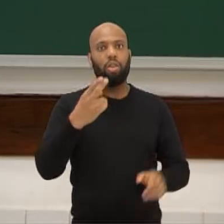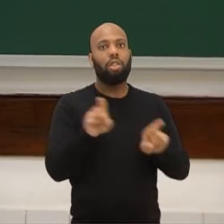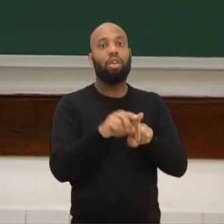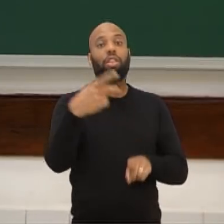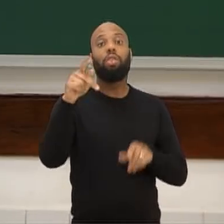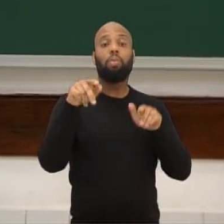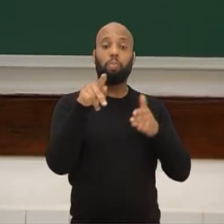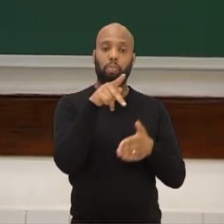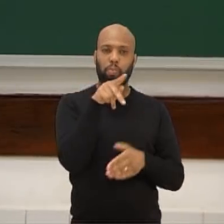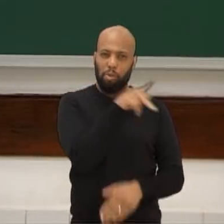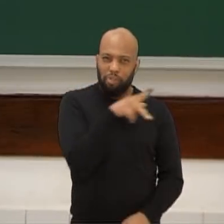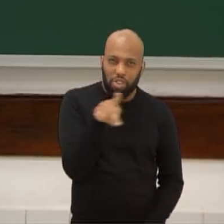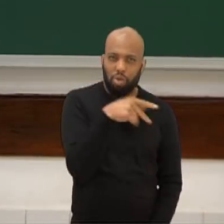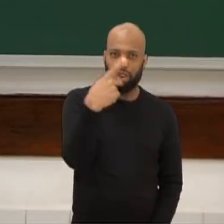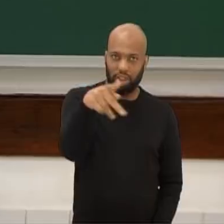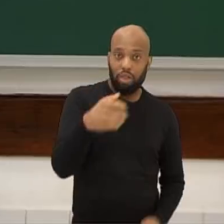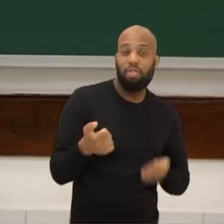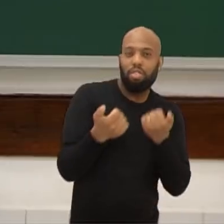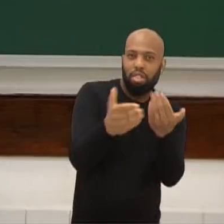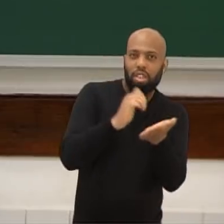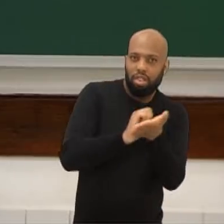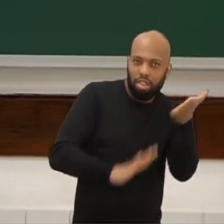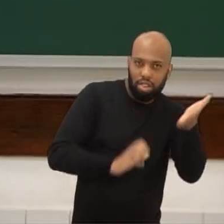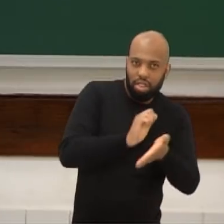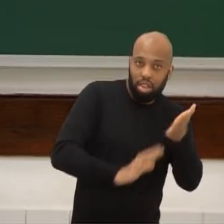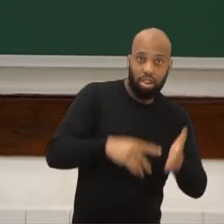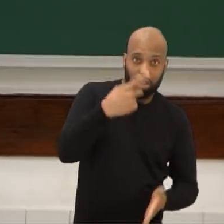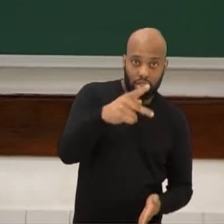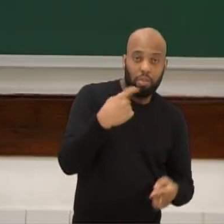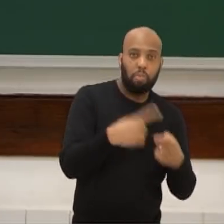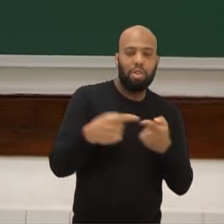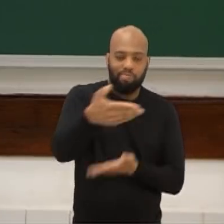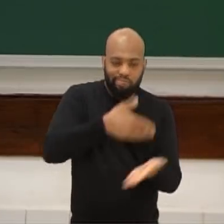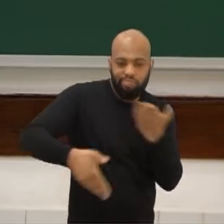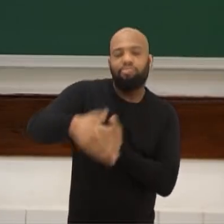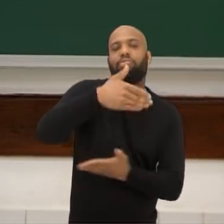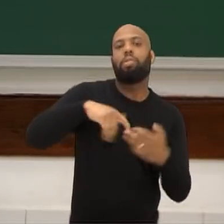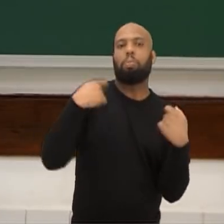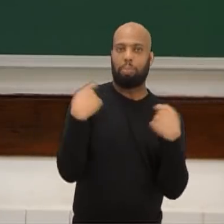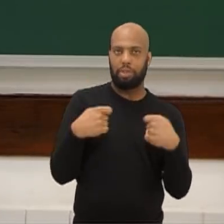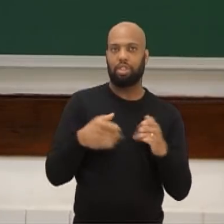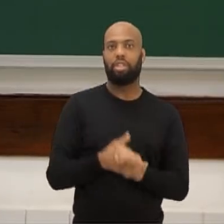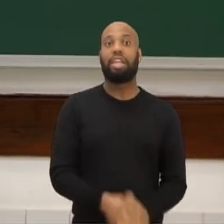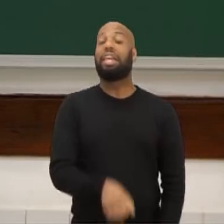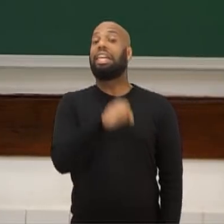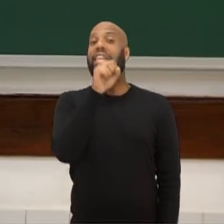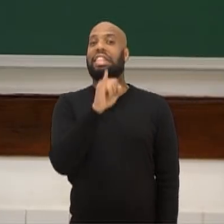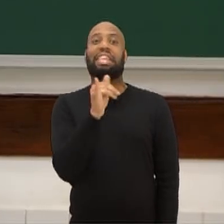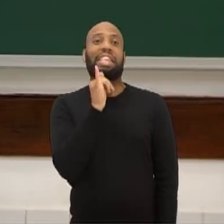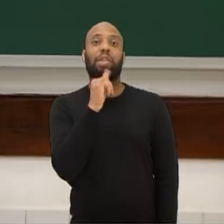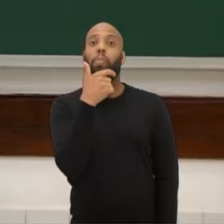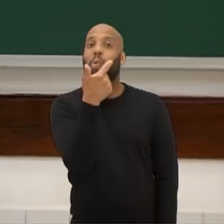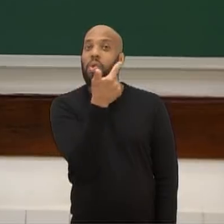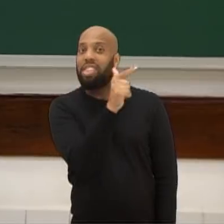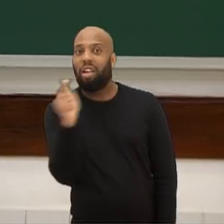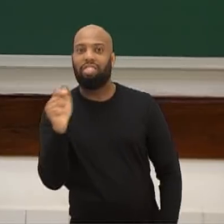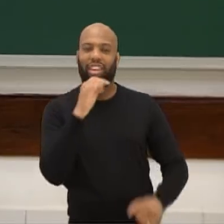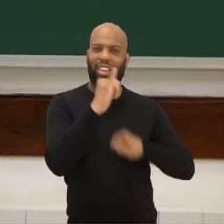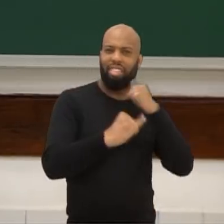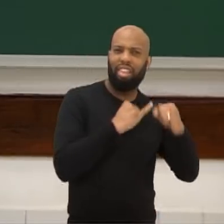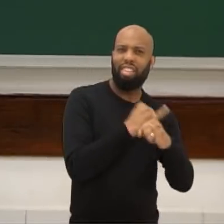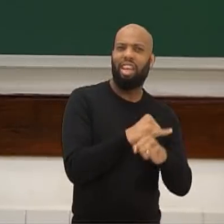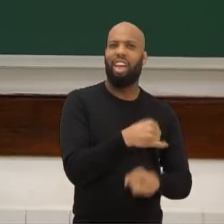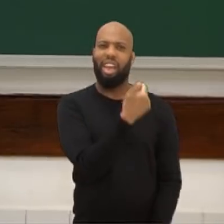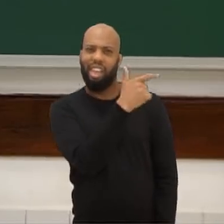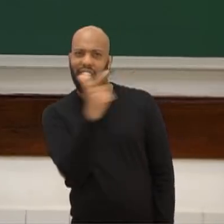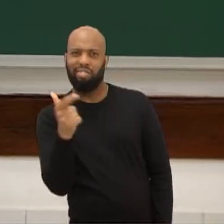seu professor, para que você possa ter a interação junto com o seu professor. Quem não tem acesso à ferramenta ou não